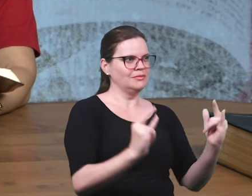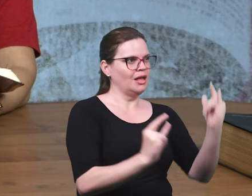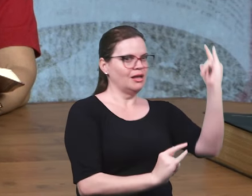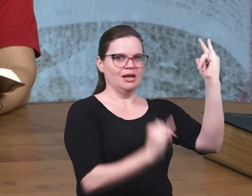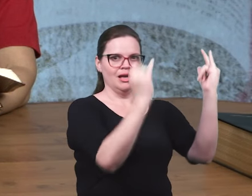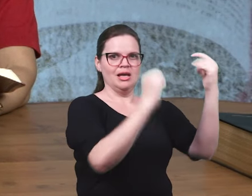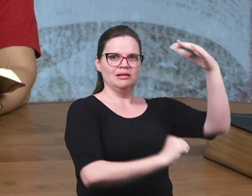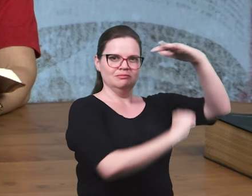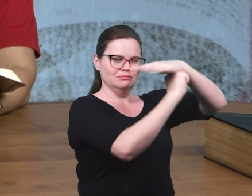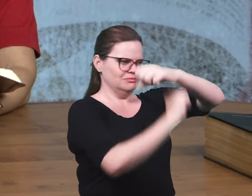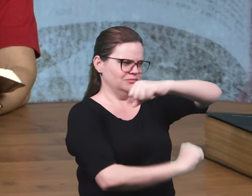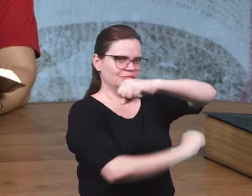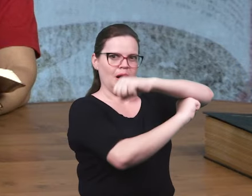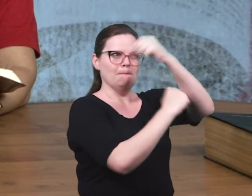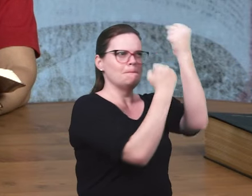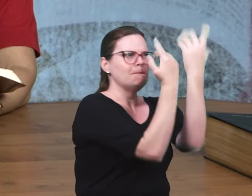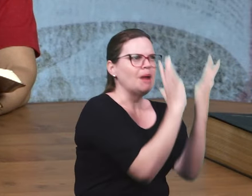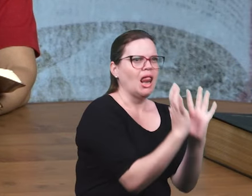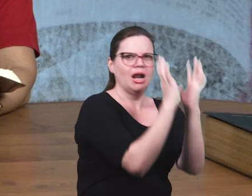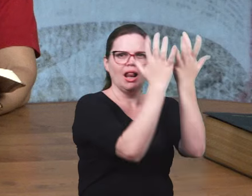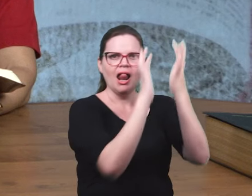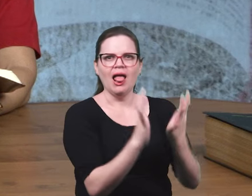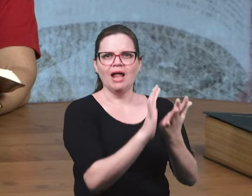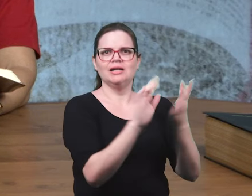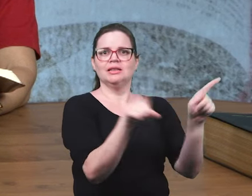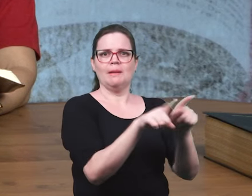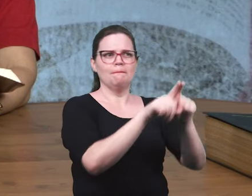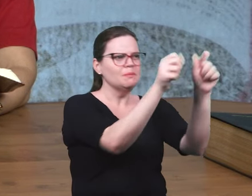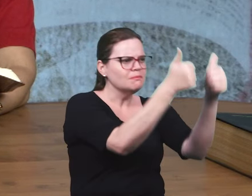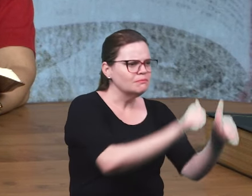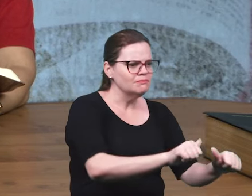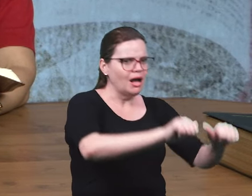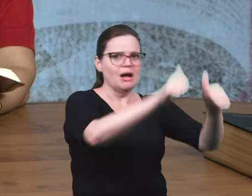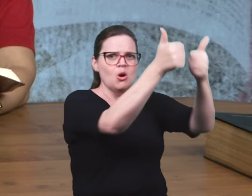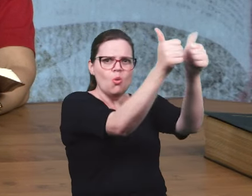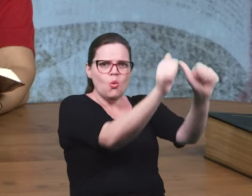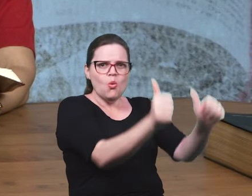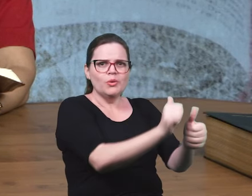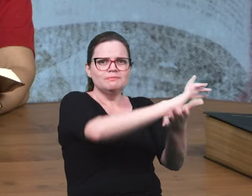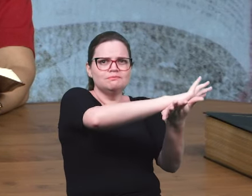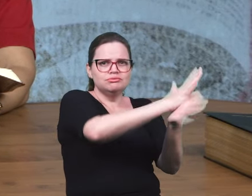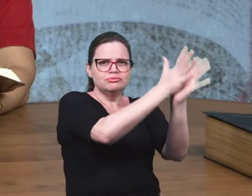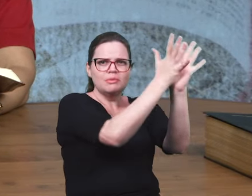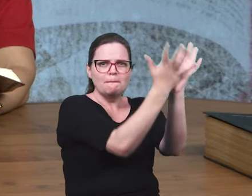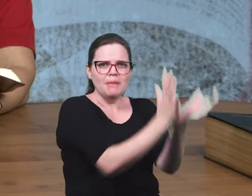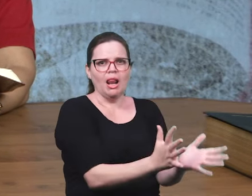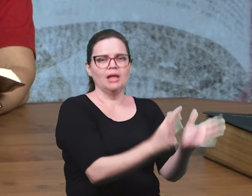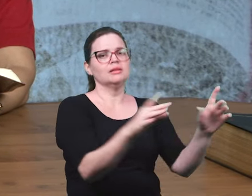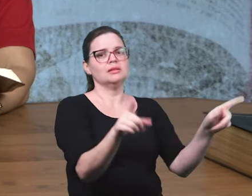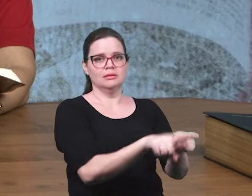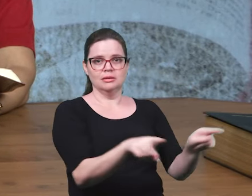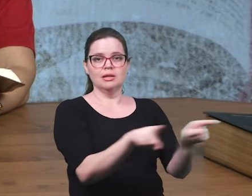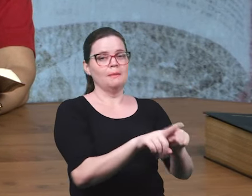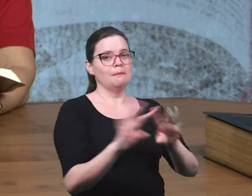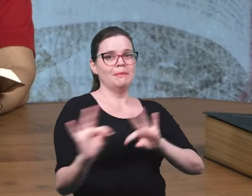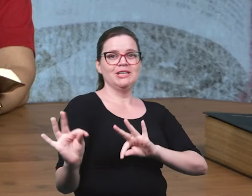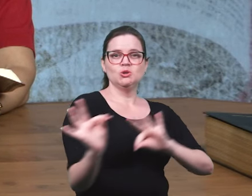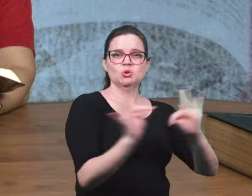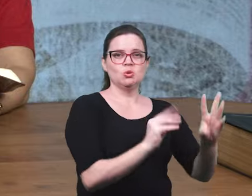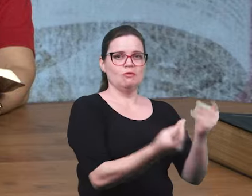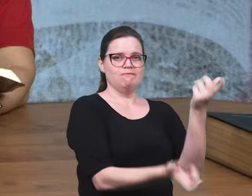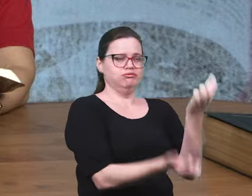Baal e as queimaram. Também quebraram a estátua de Baal e derrubaram a casa de Baal e